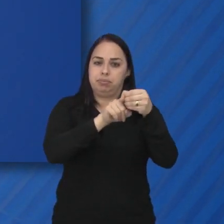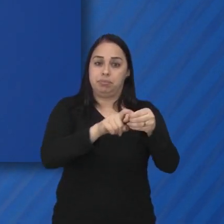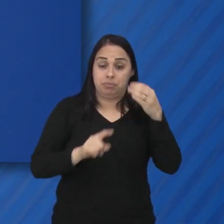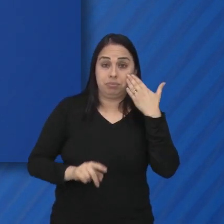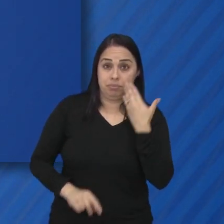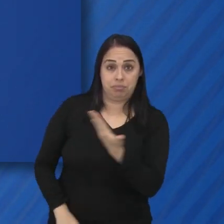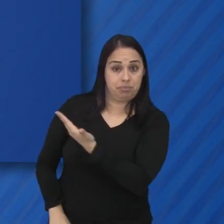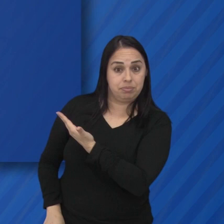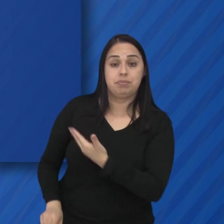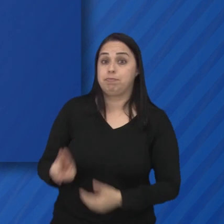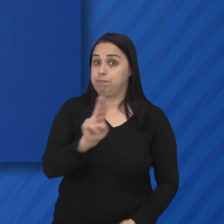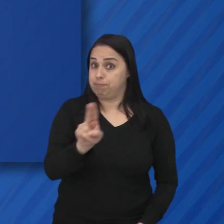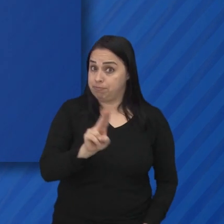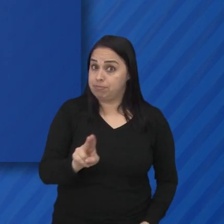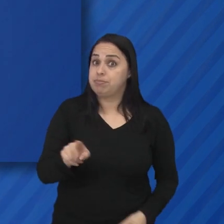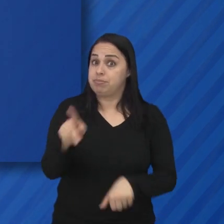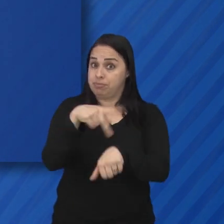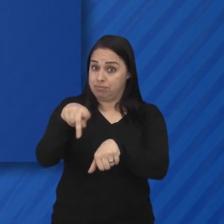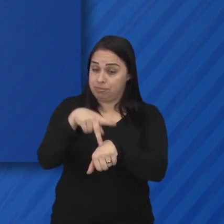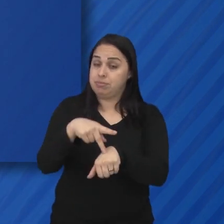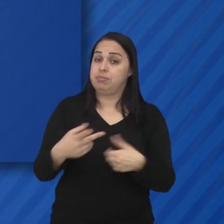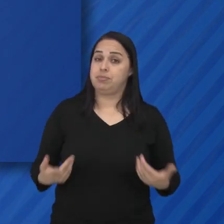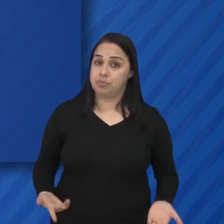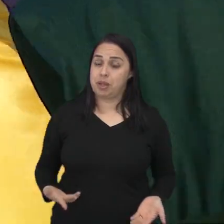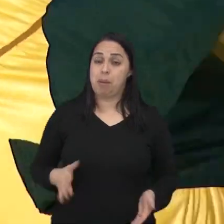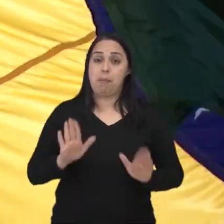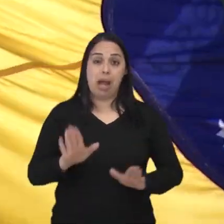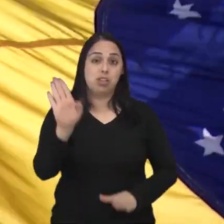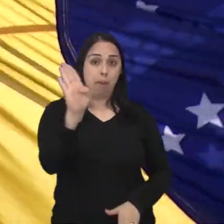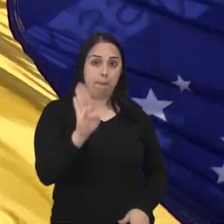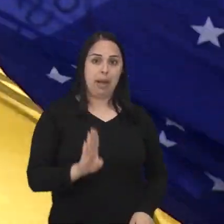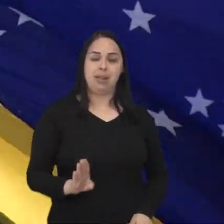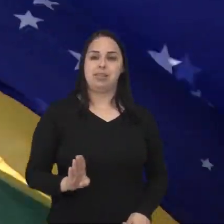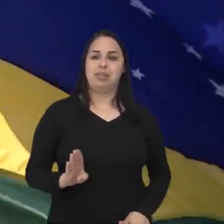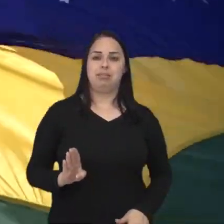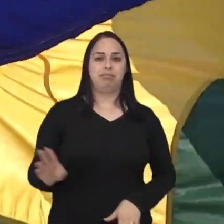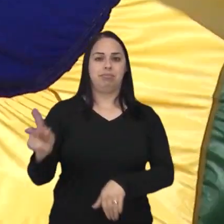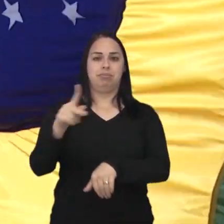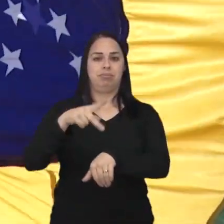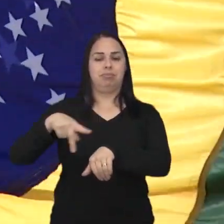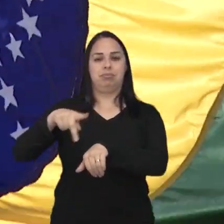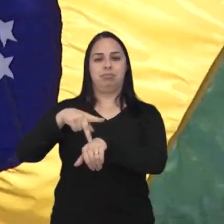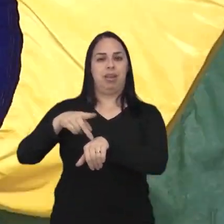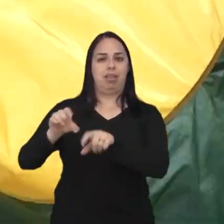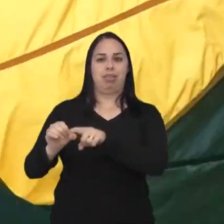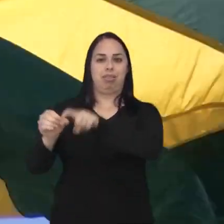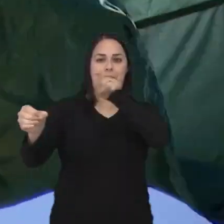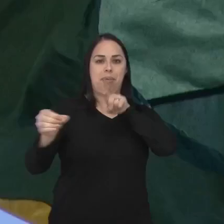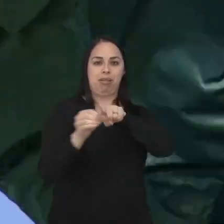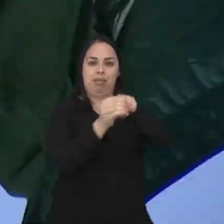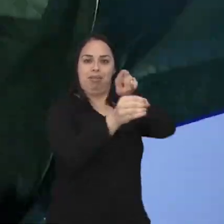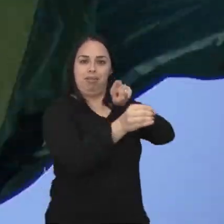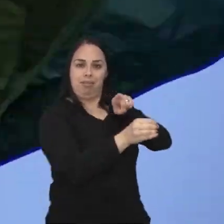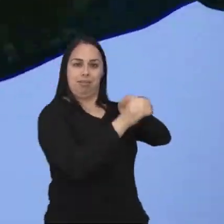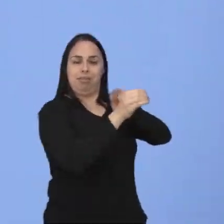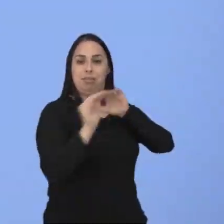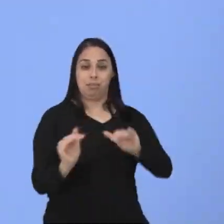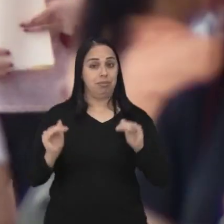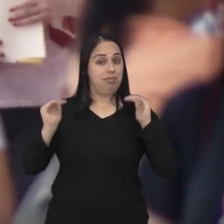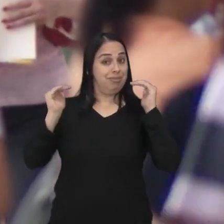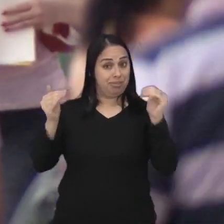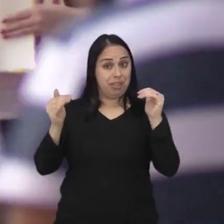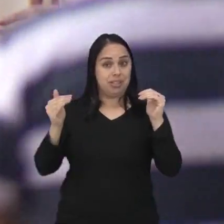eles, Gibraltar, Ilhas Malvinas e Monserrate. Já o Brasil é uma nação autônoma e